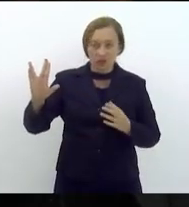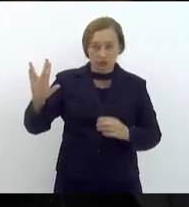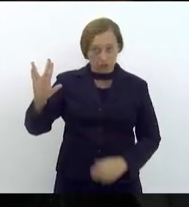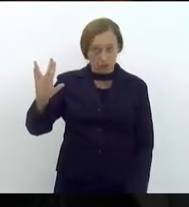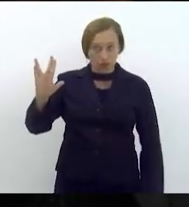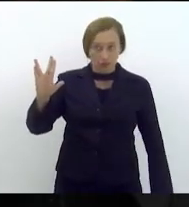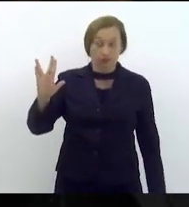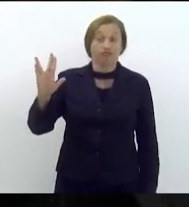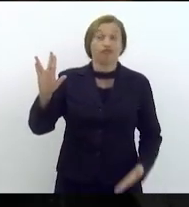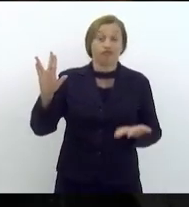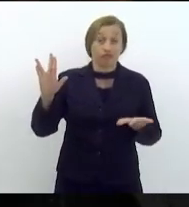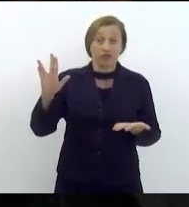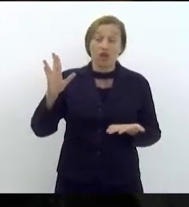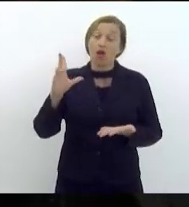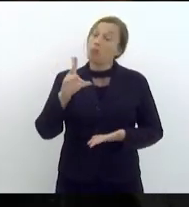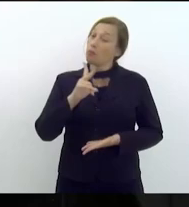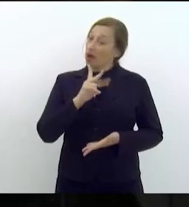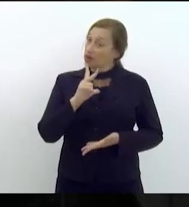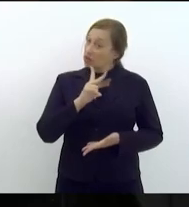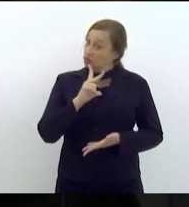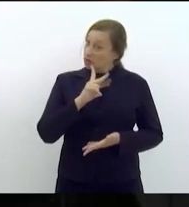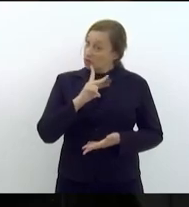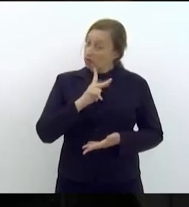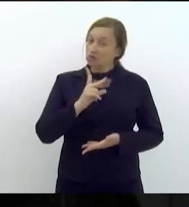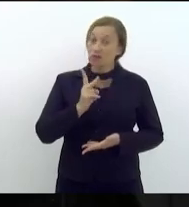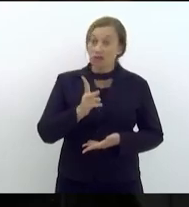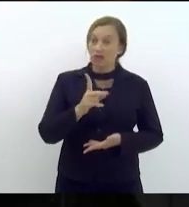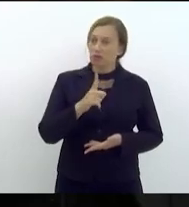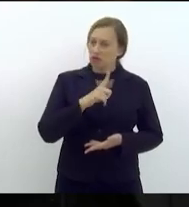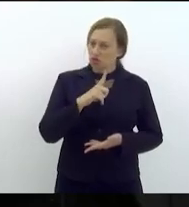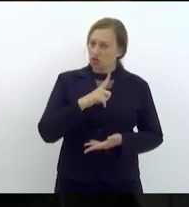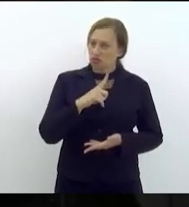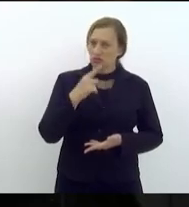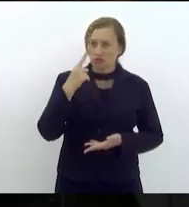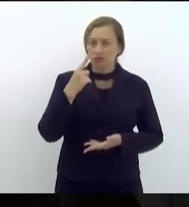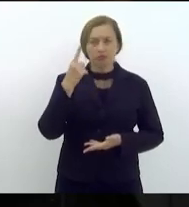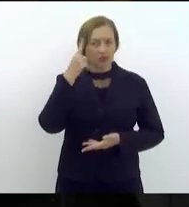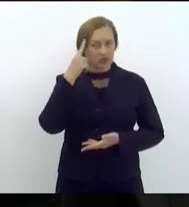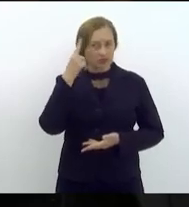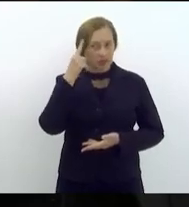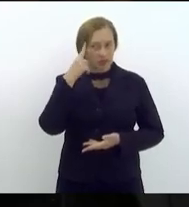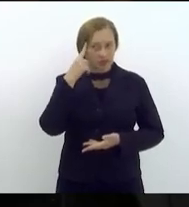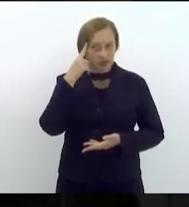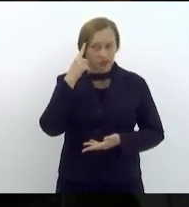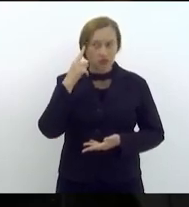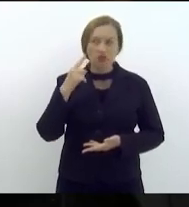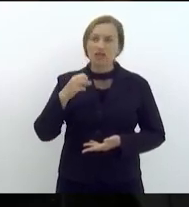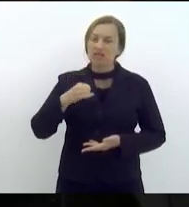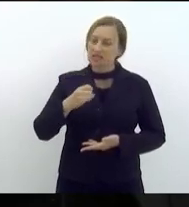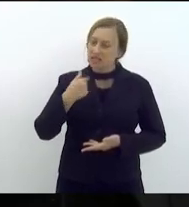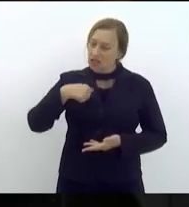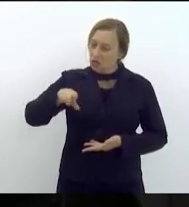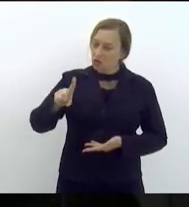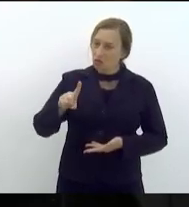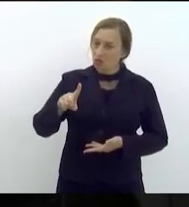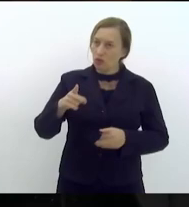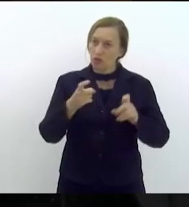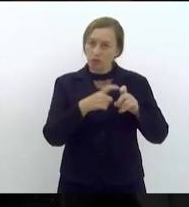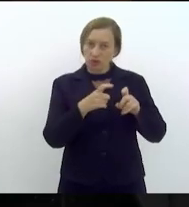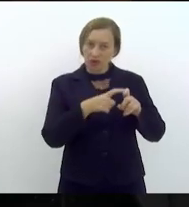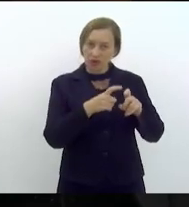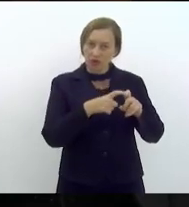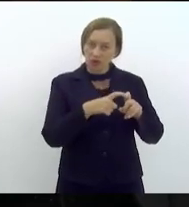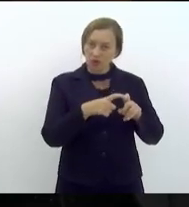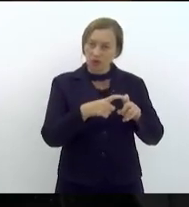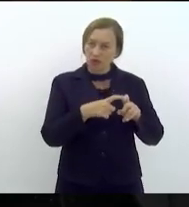cannabis e eu particularmente sempre tive essa posição se eu for ao médico e ele